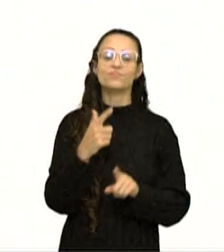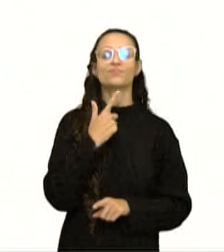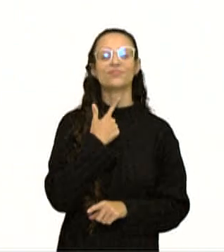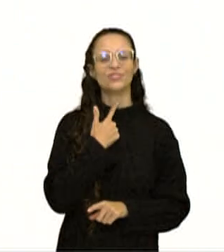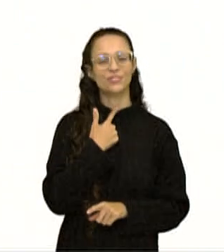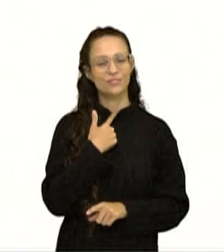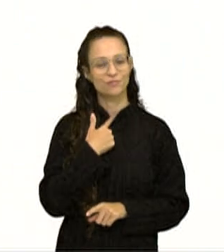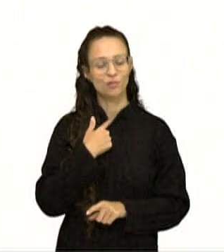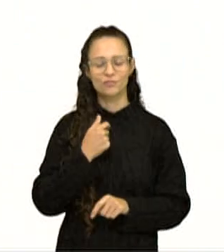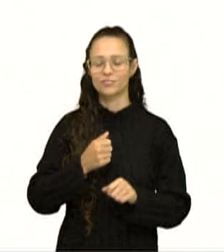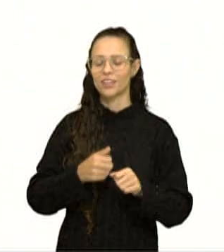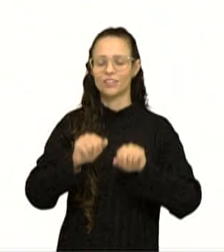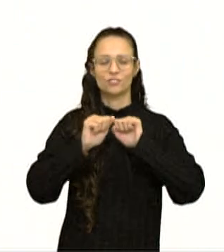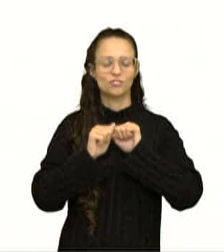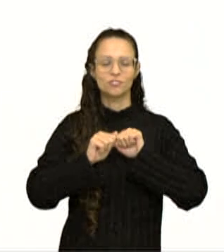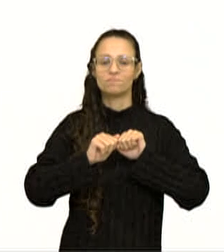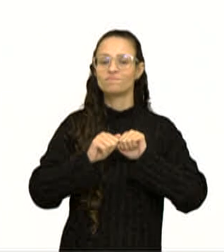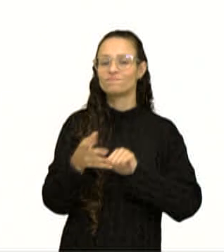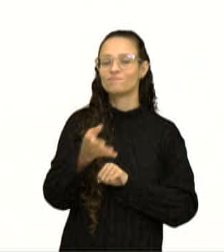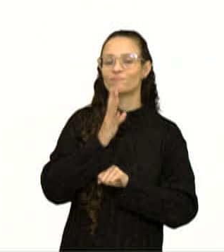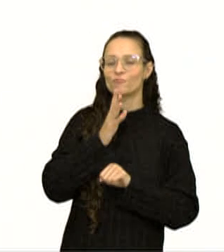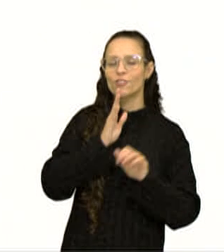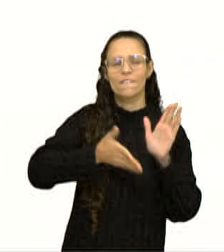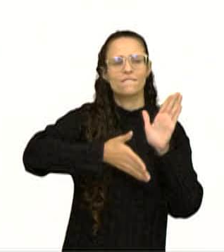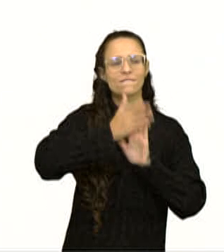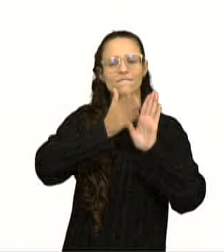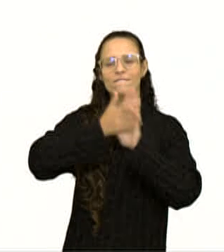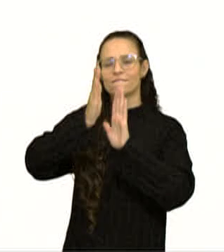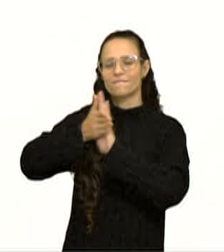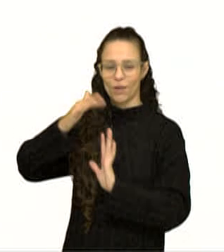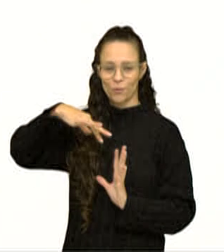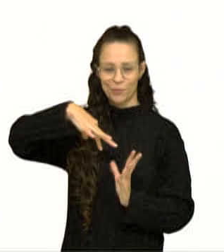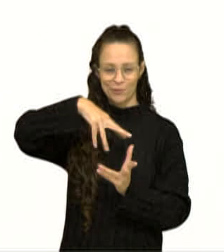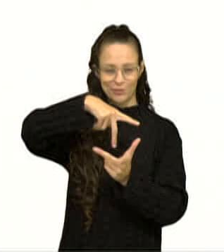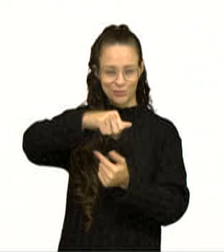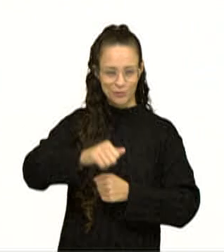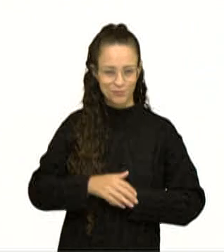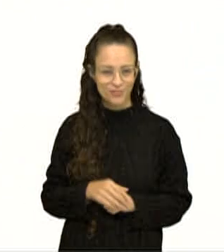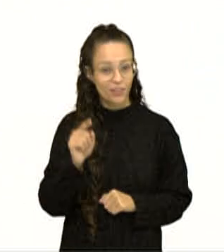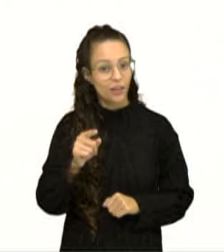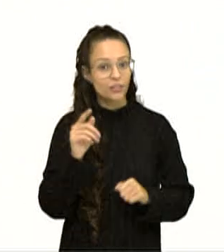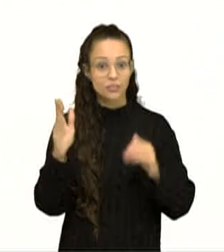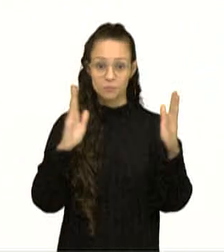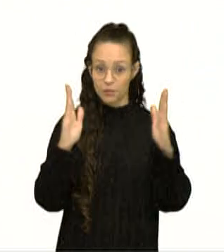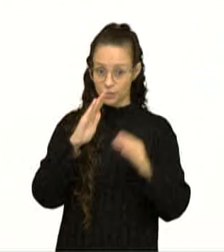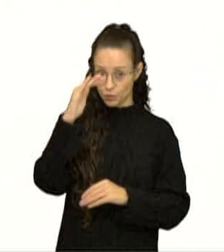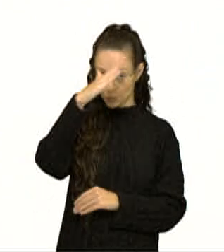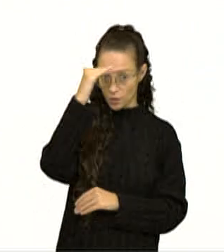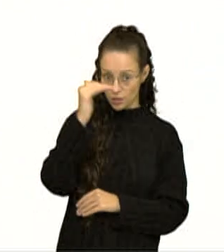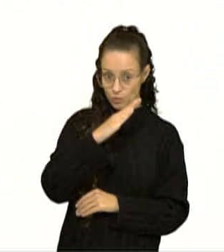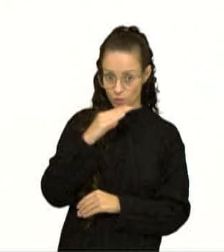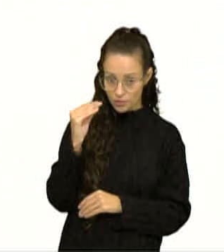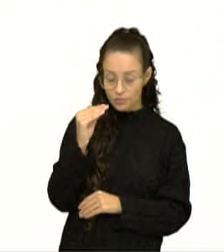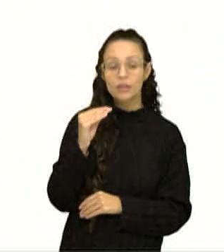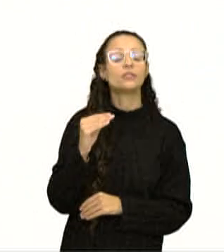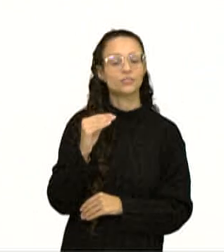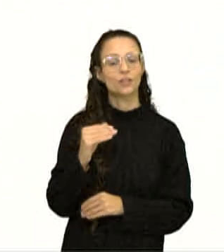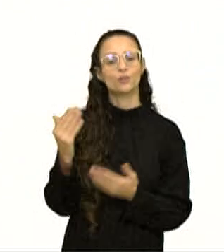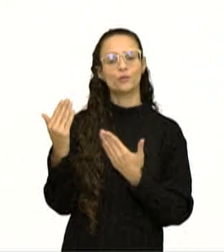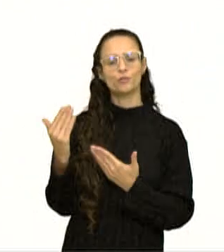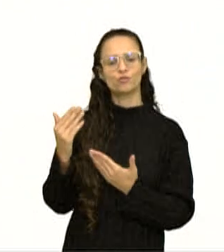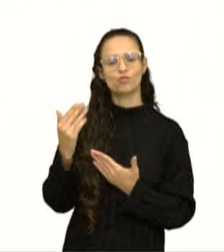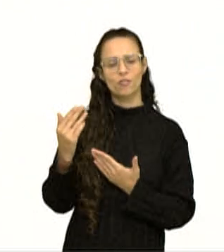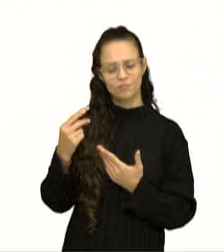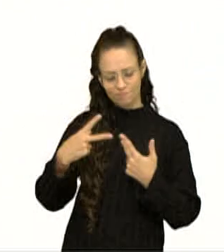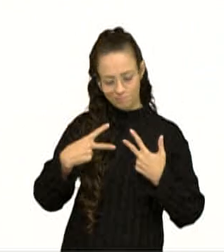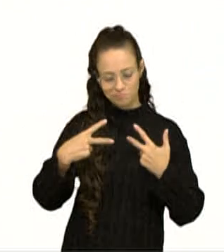de desbravar o mundo. É na adolescência que o jovem passa a se reconhecer como uma pessoa